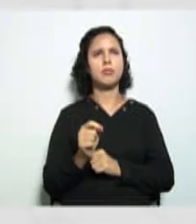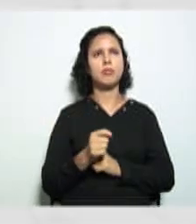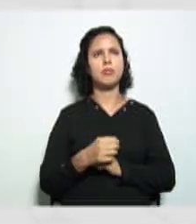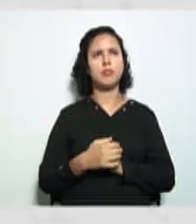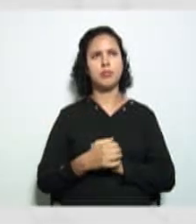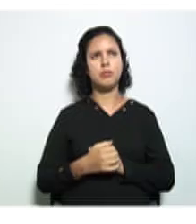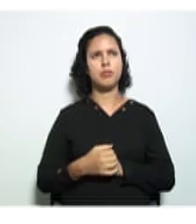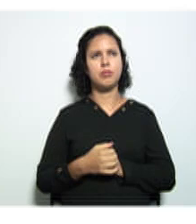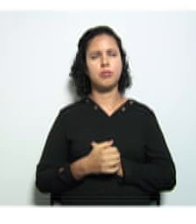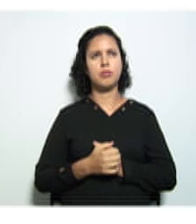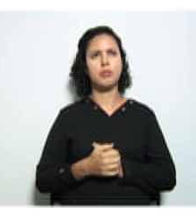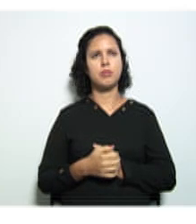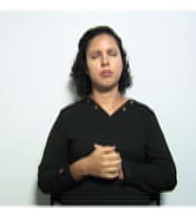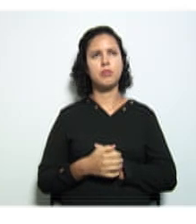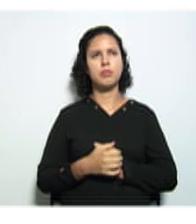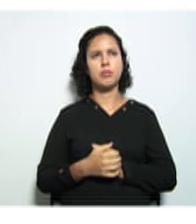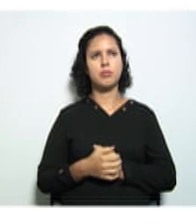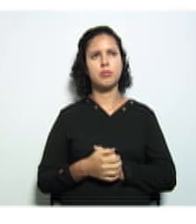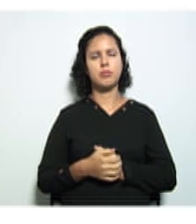aí.